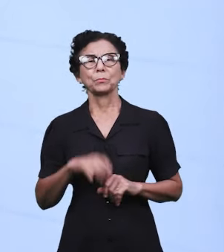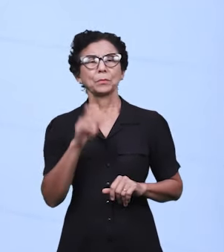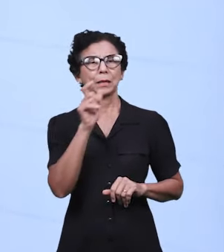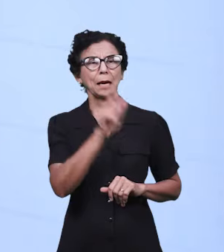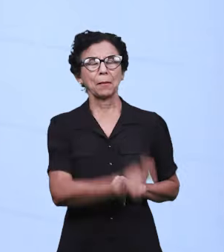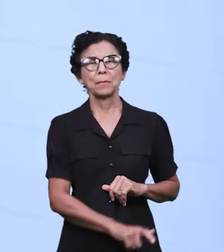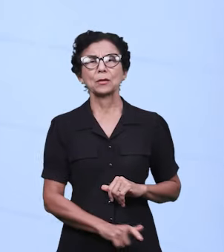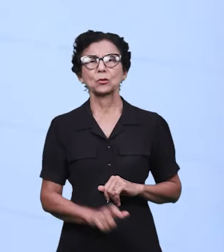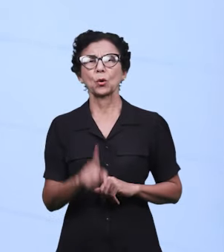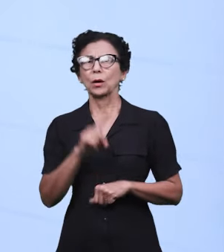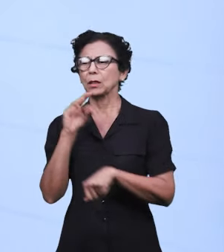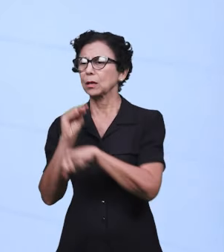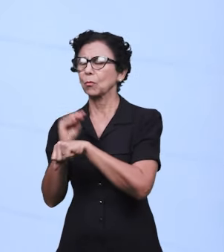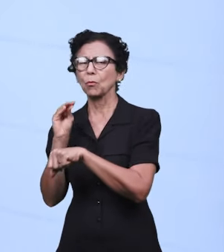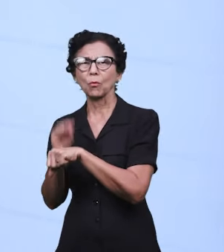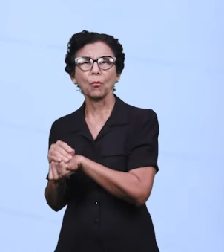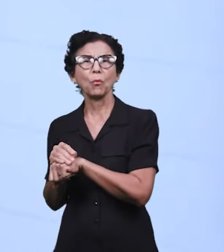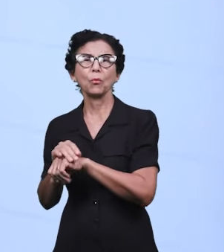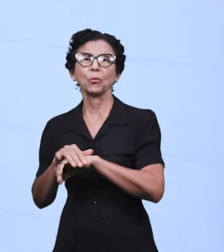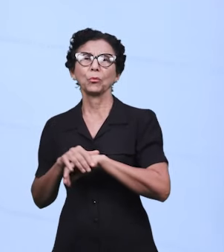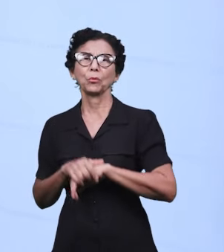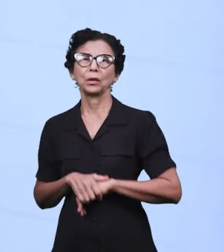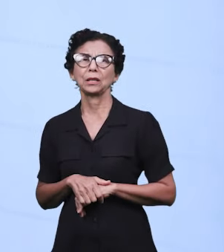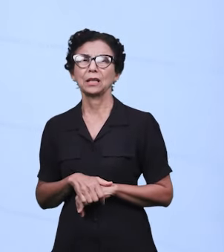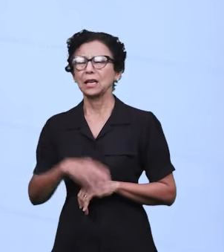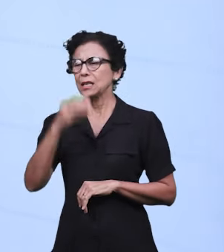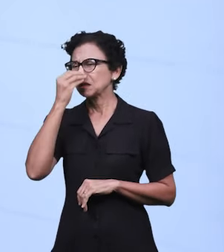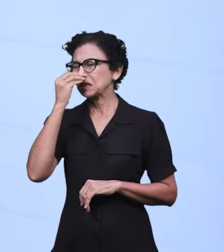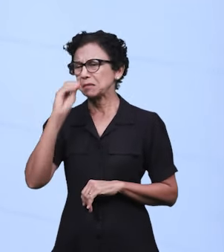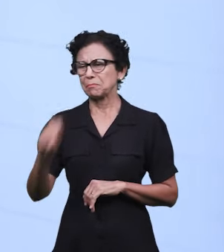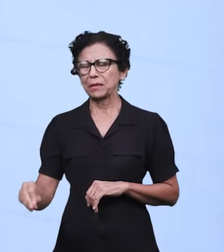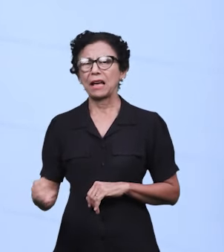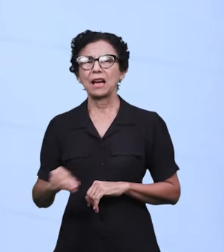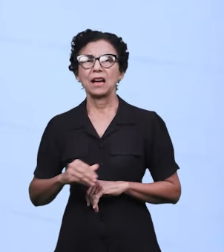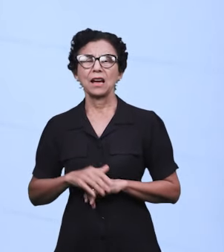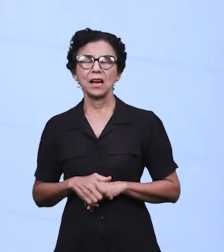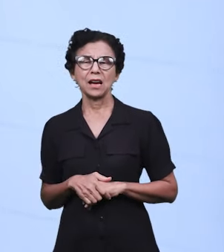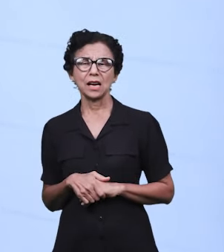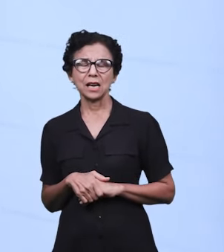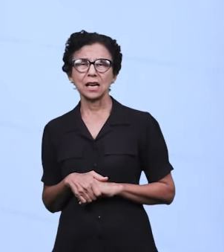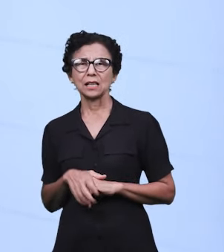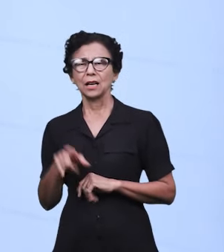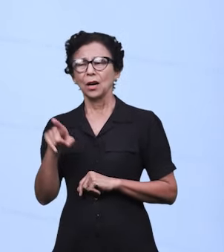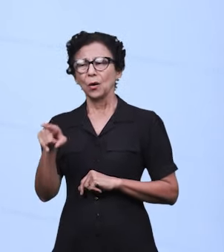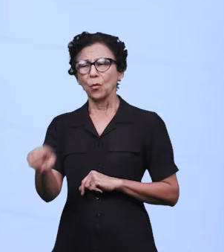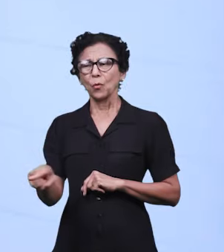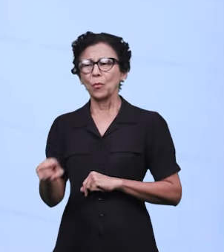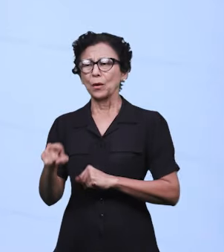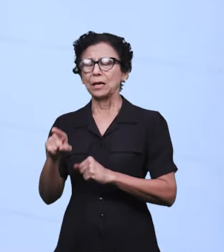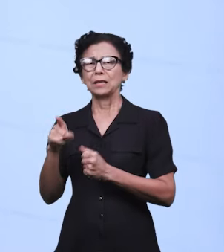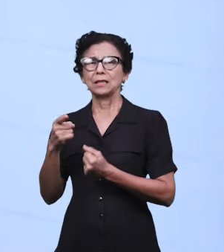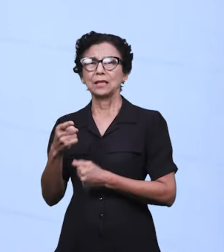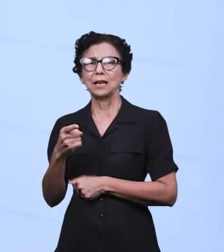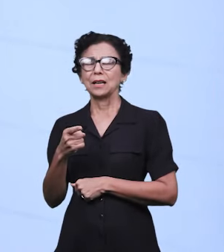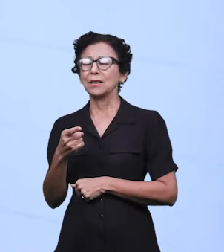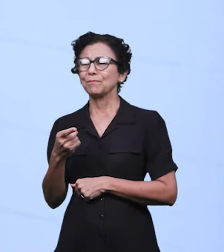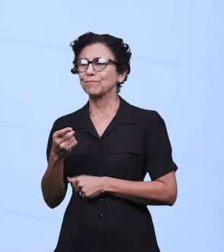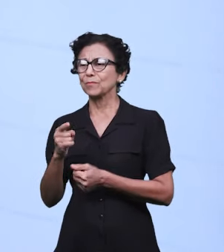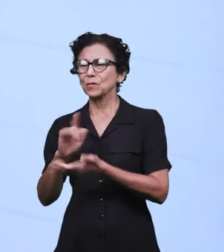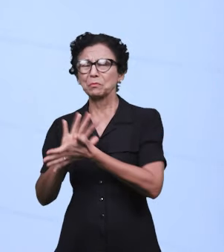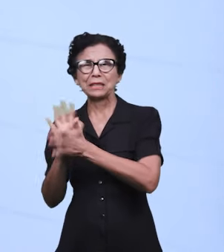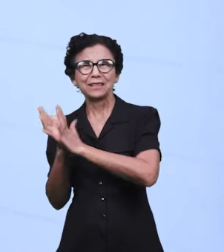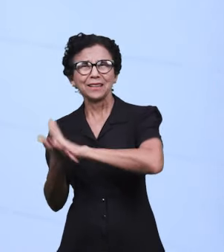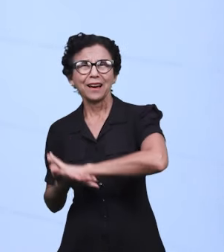né, de estar sendo submetido a uma situação degradante, privado muitas